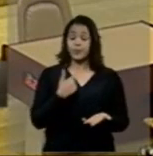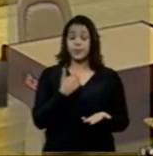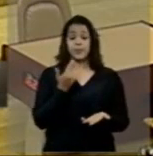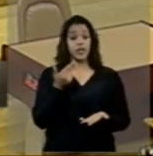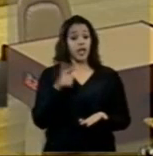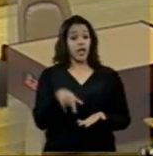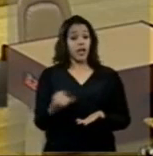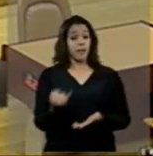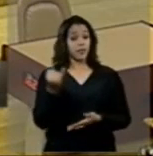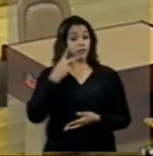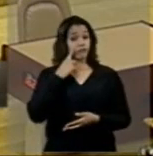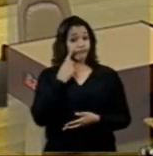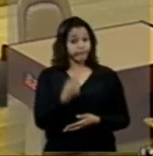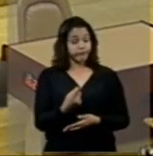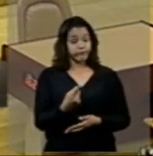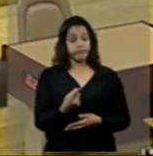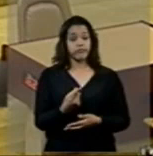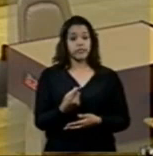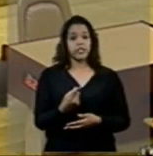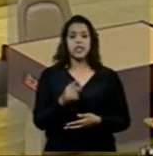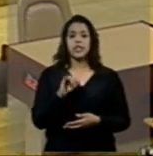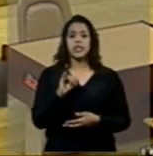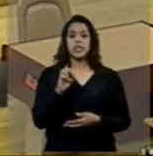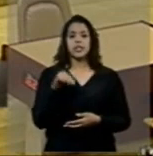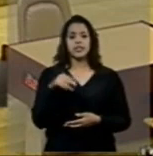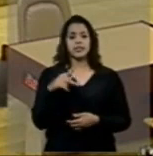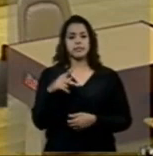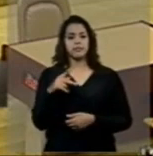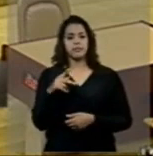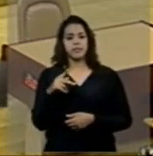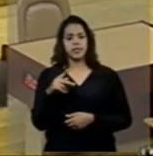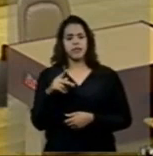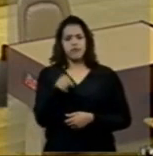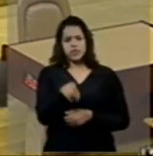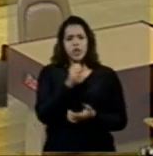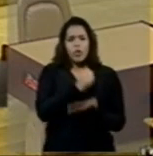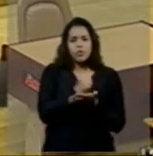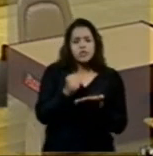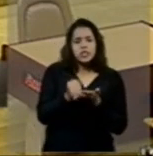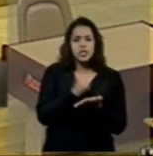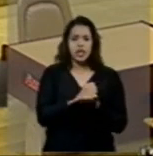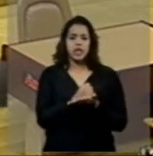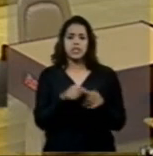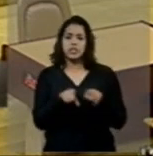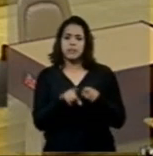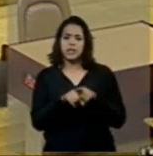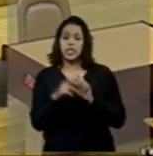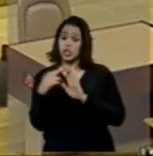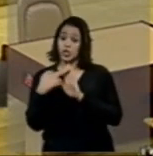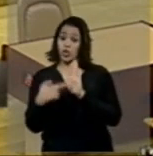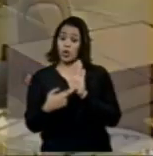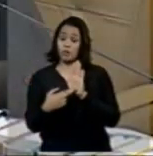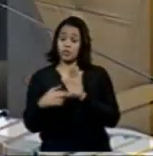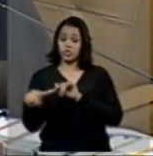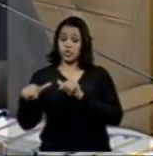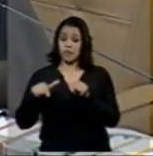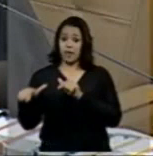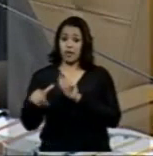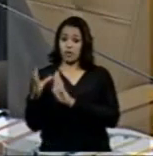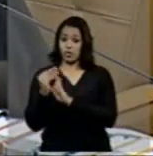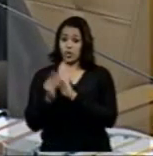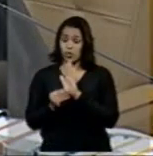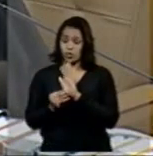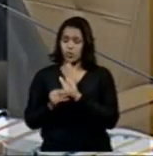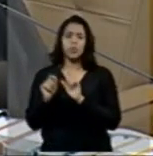é importante observar que a imperatividade das formas de contratação e das normas trabalhistas de conteúdo mínimo,